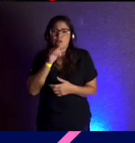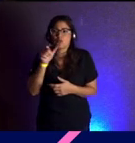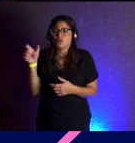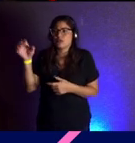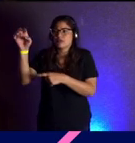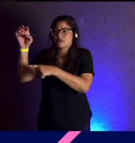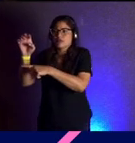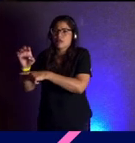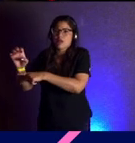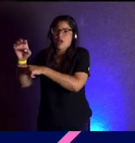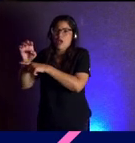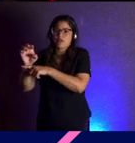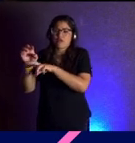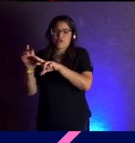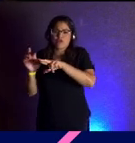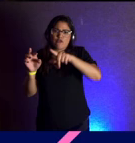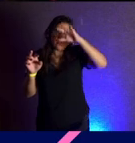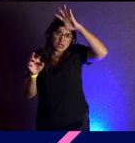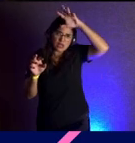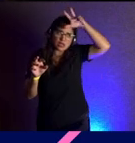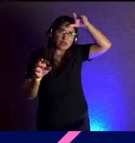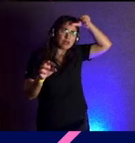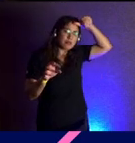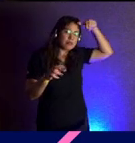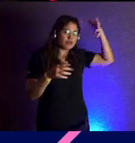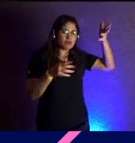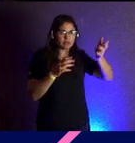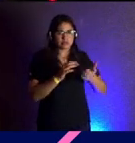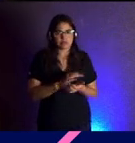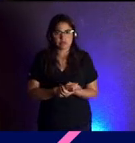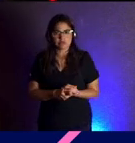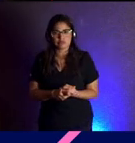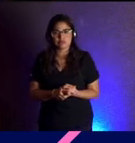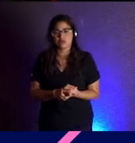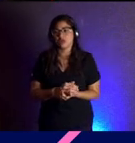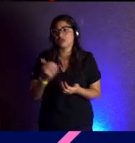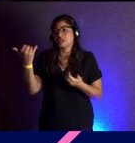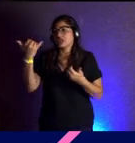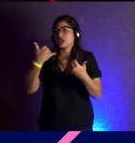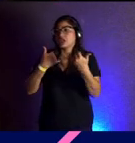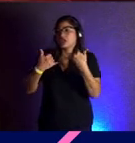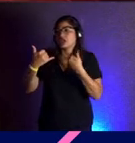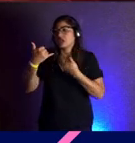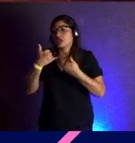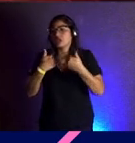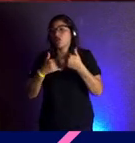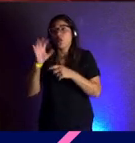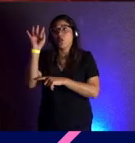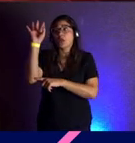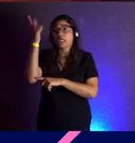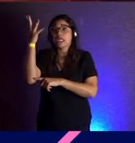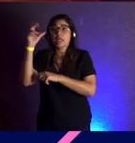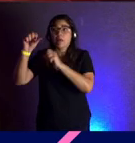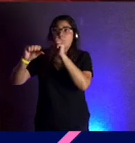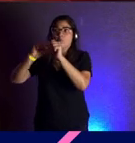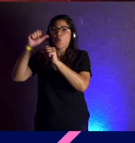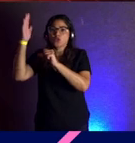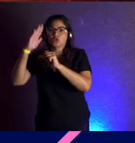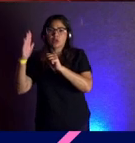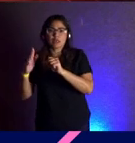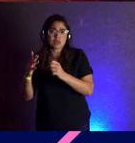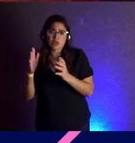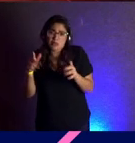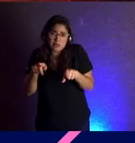né? A gente tem uma notícia que o clima está mudando no Brasil, mas está mudando de forma distinta, no mundo está mudando de forma